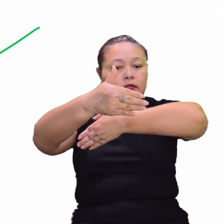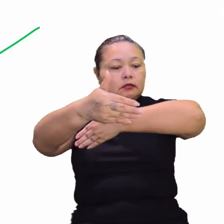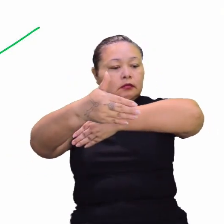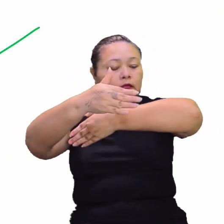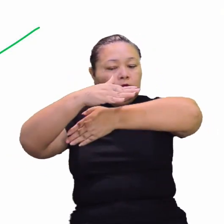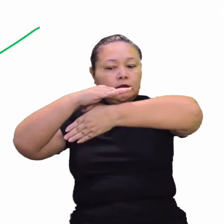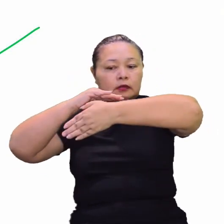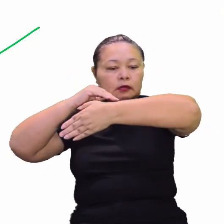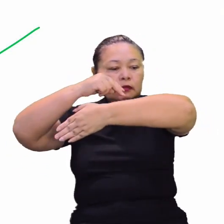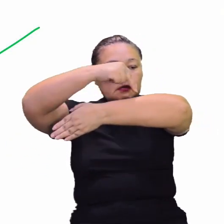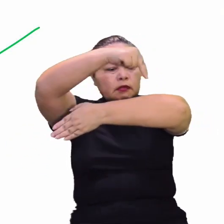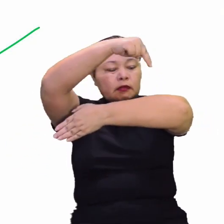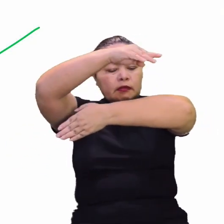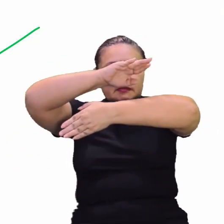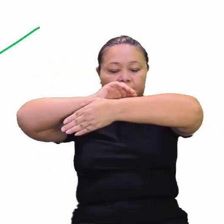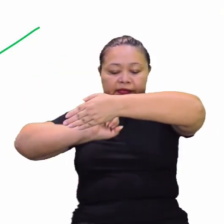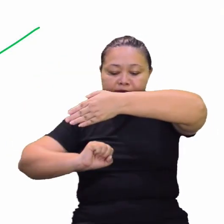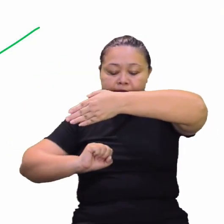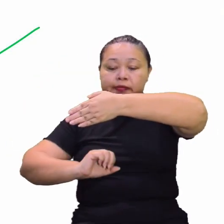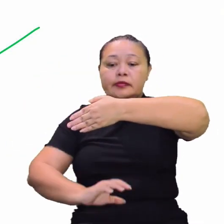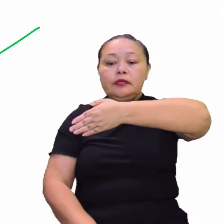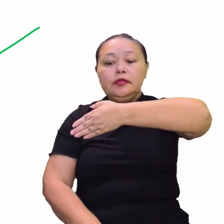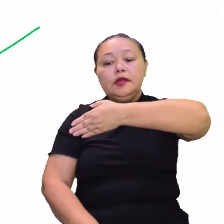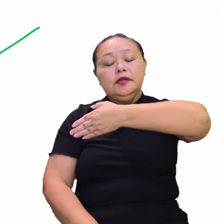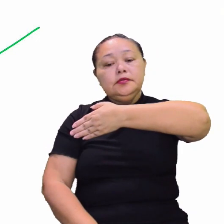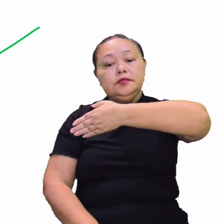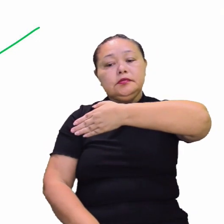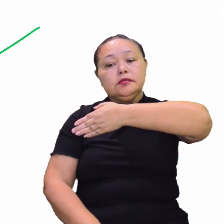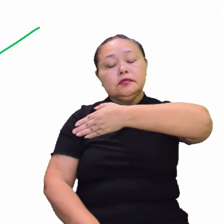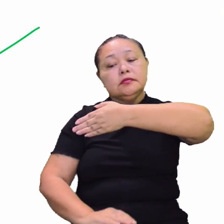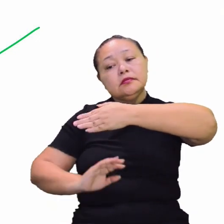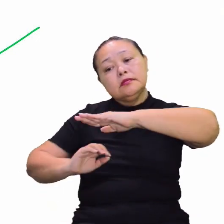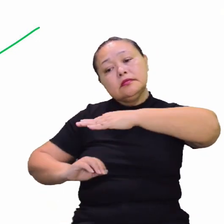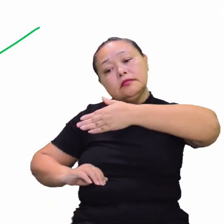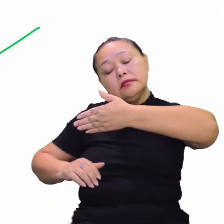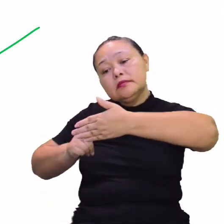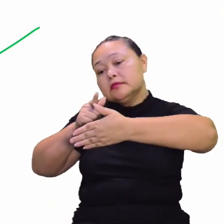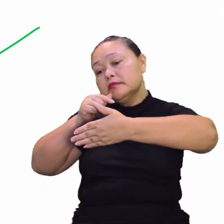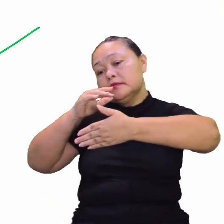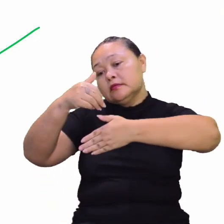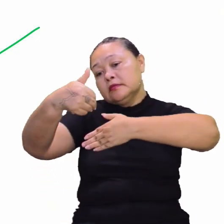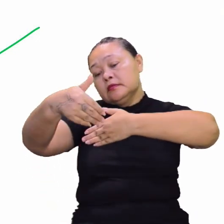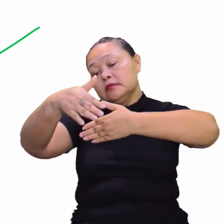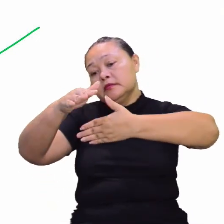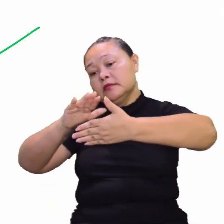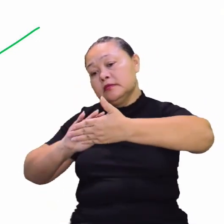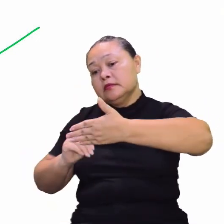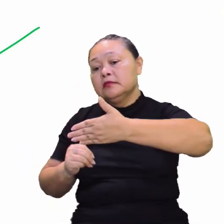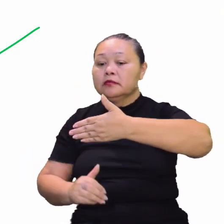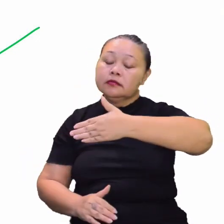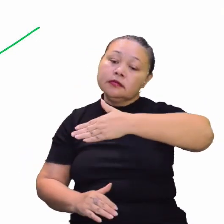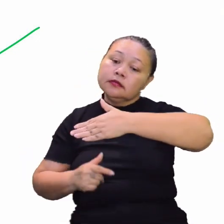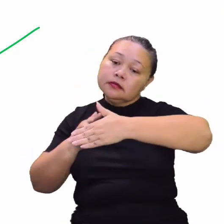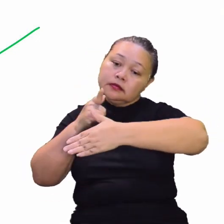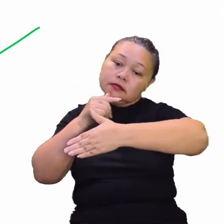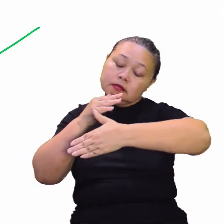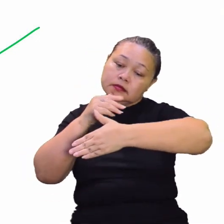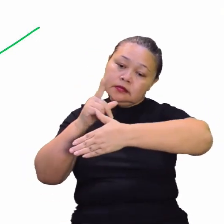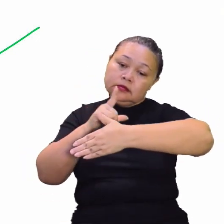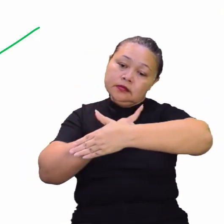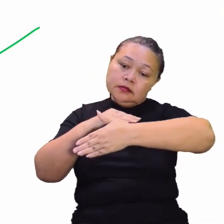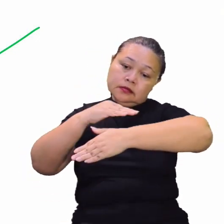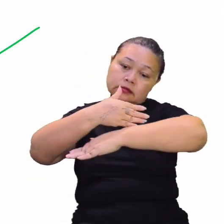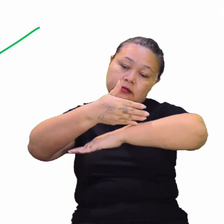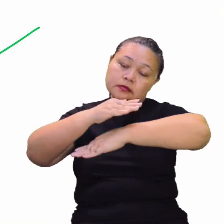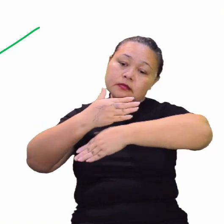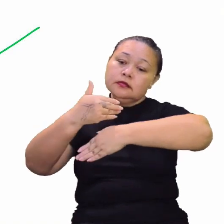norte e outra correndo para o sul. Esses interflúvios, esse divisor de águas que está ali